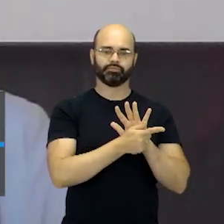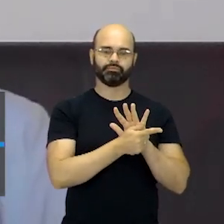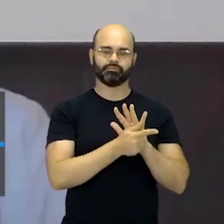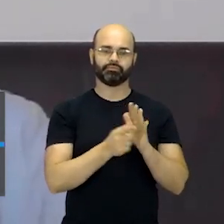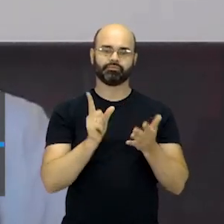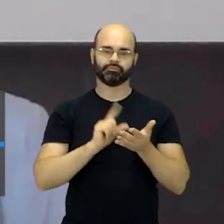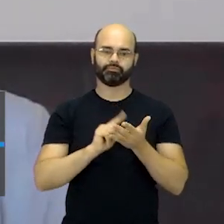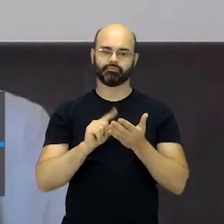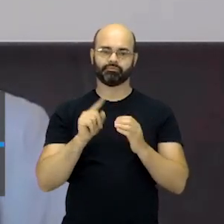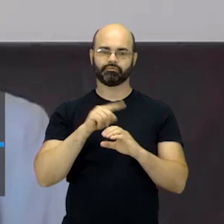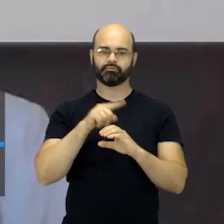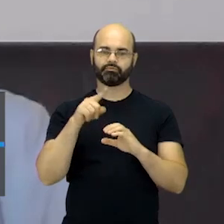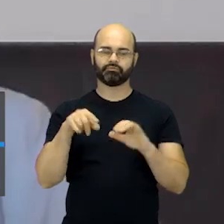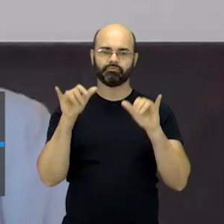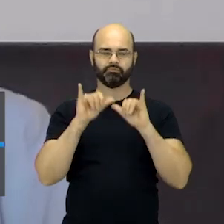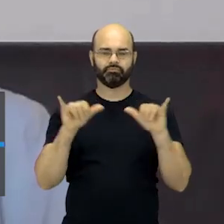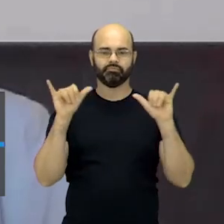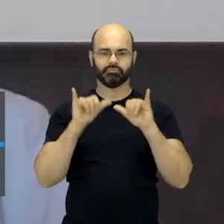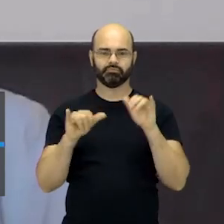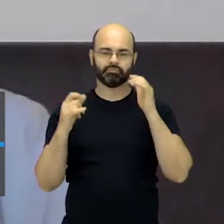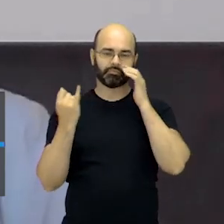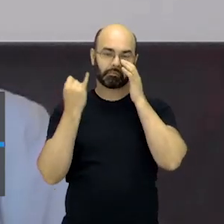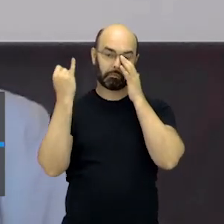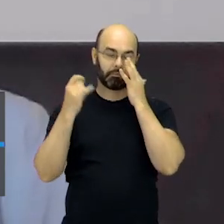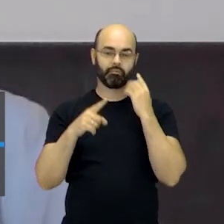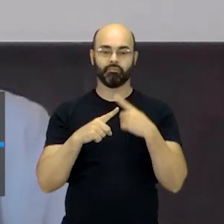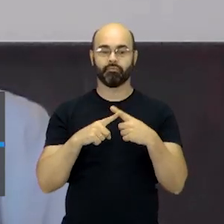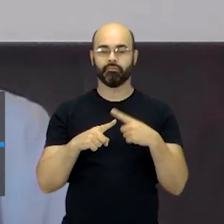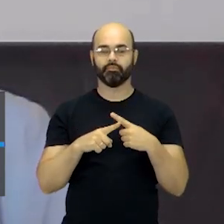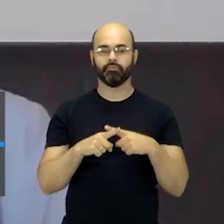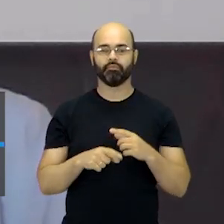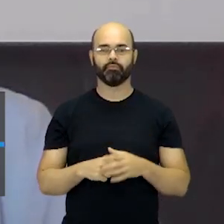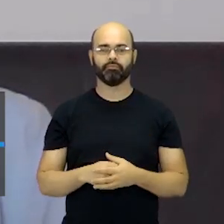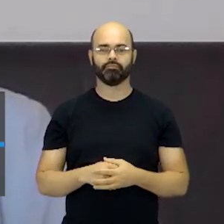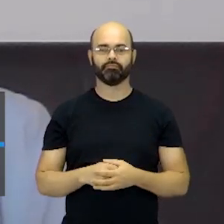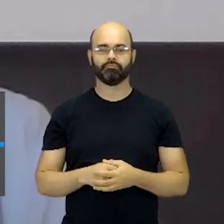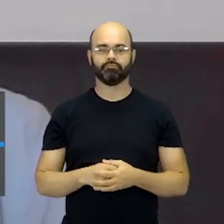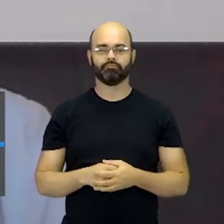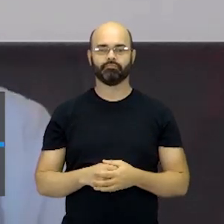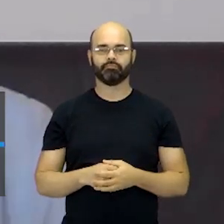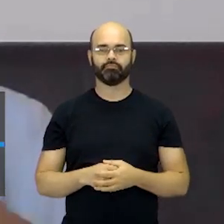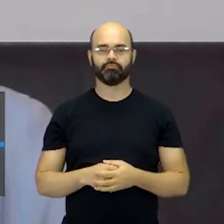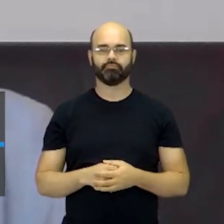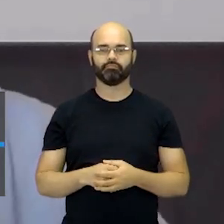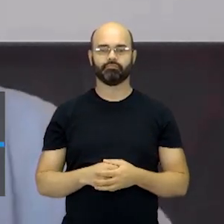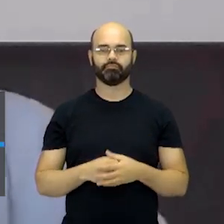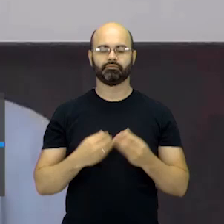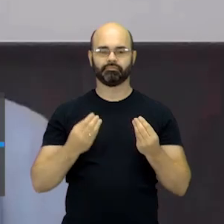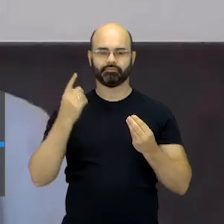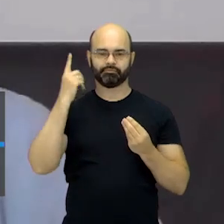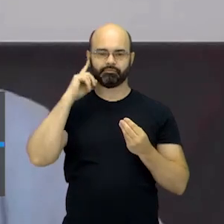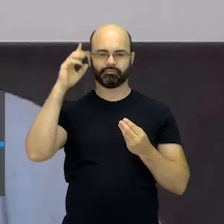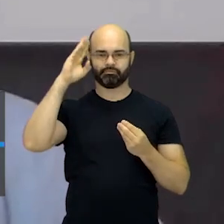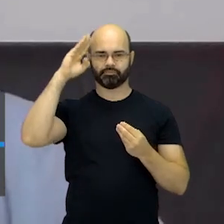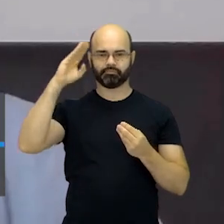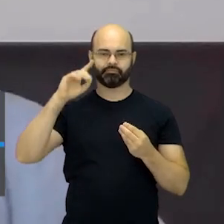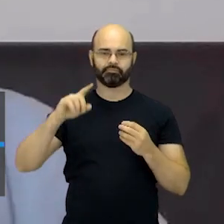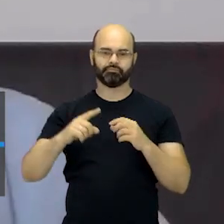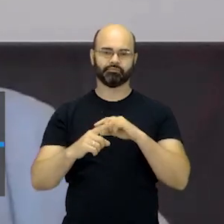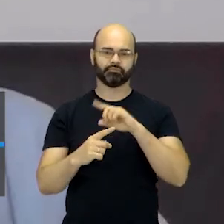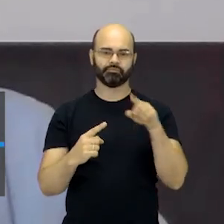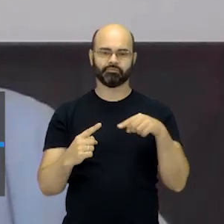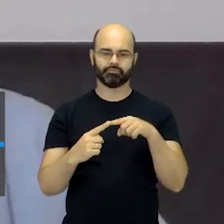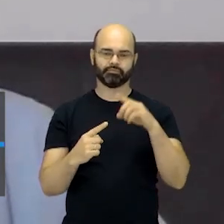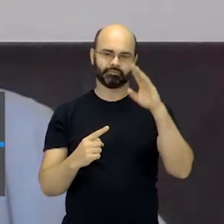artigo e divulgação científica é para a vida, é no sentido mesmo de destacar essa funcionalidade,